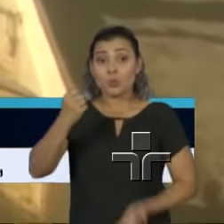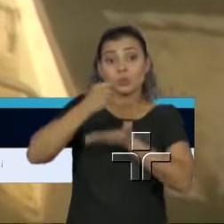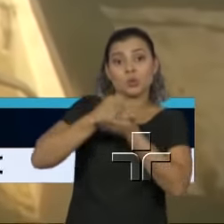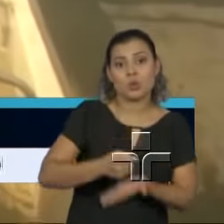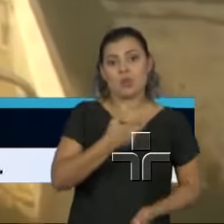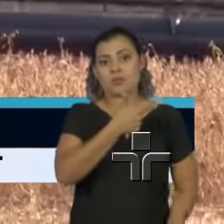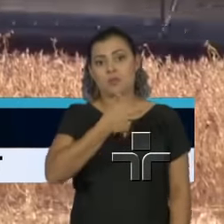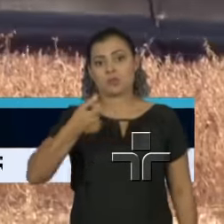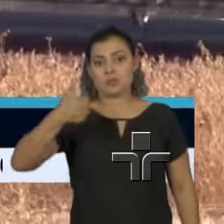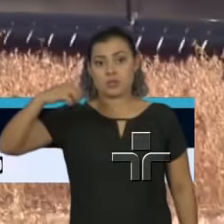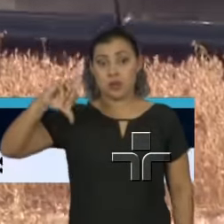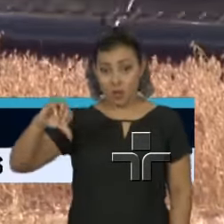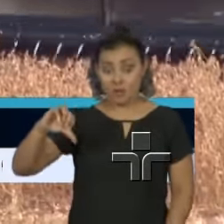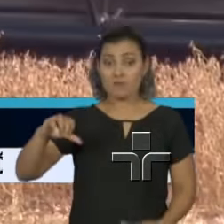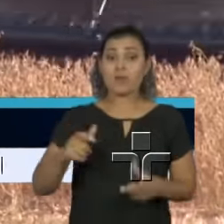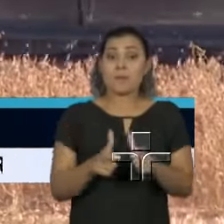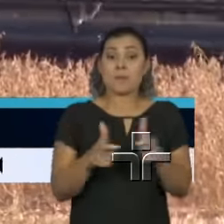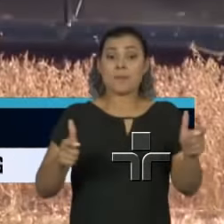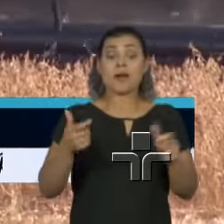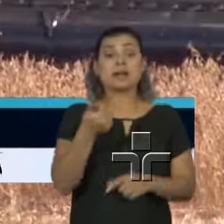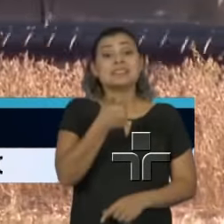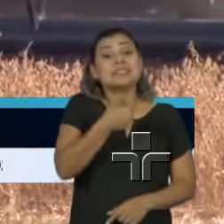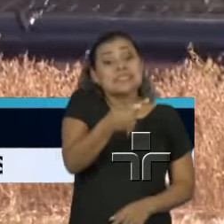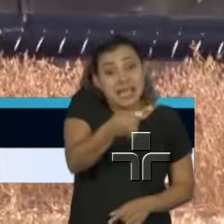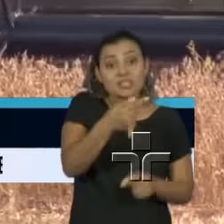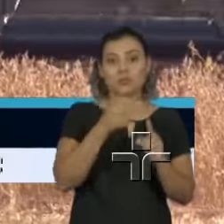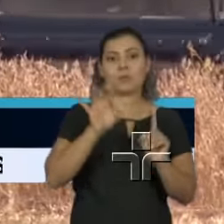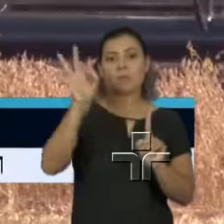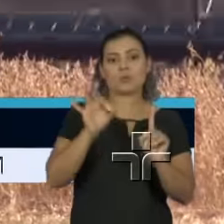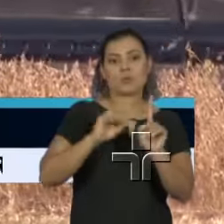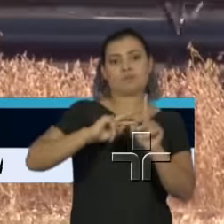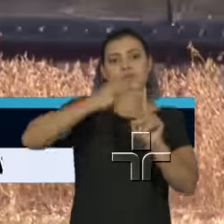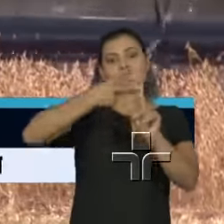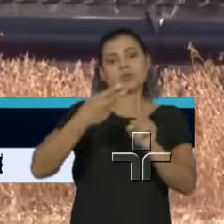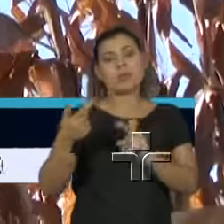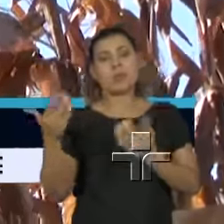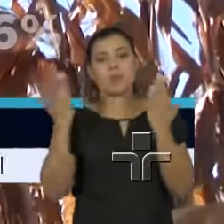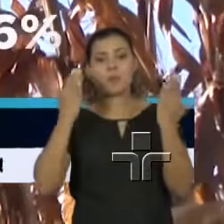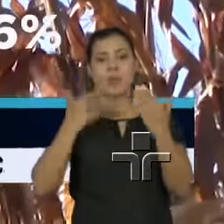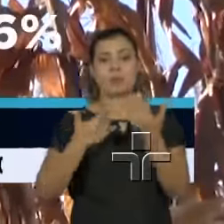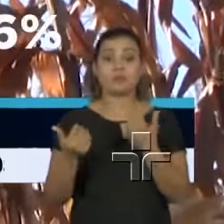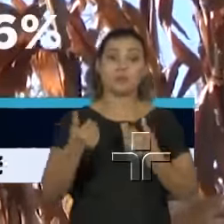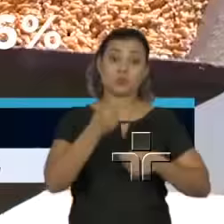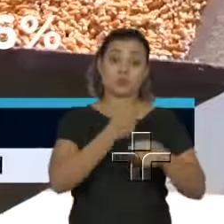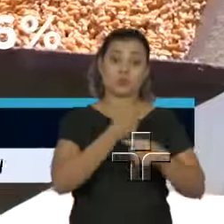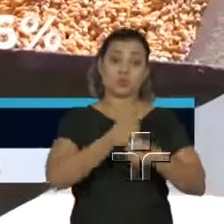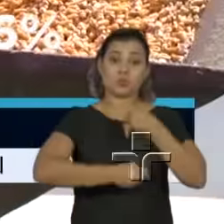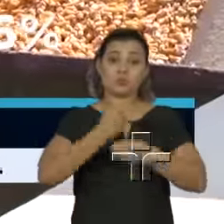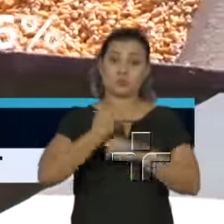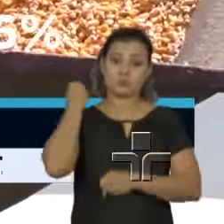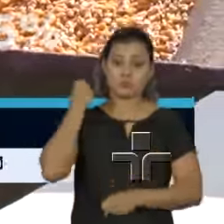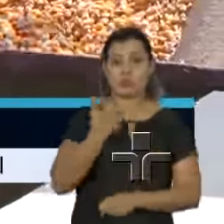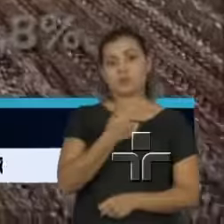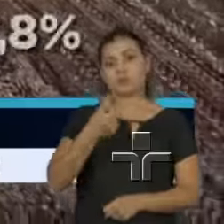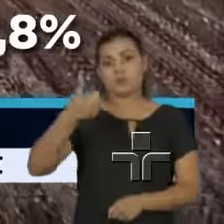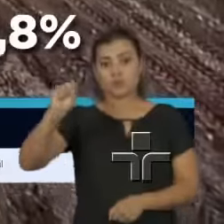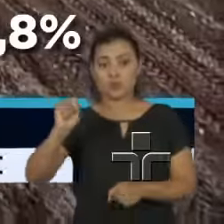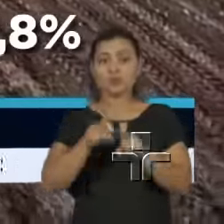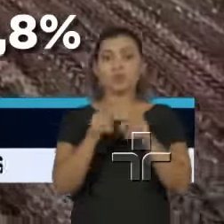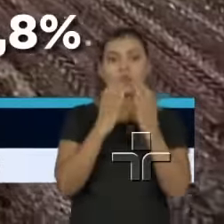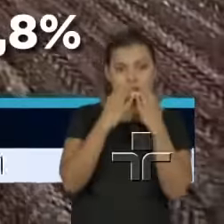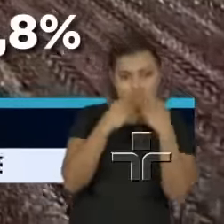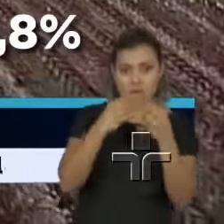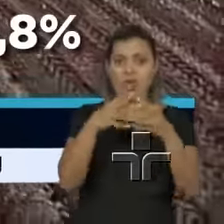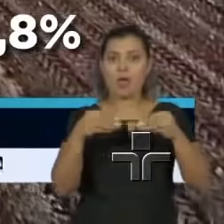em 2019, alta de quase 7% em relação a 2018. As produções recordes de milho e de